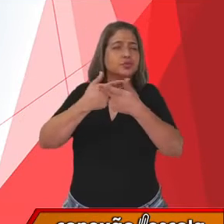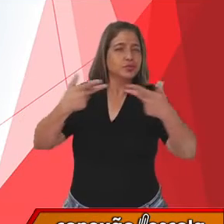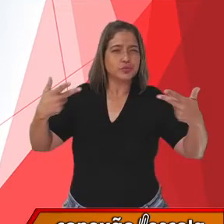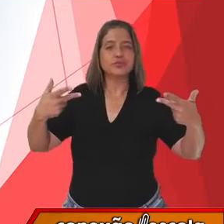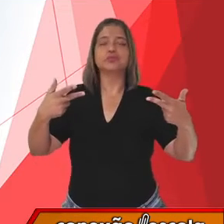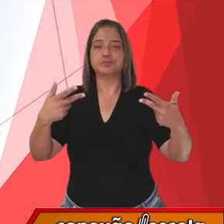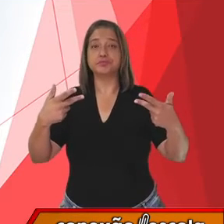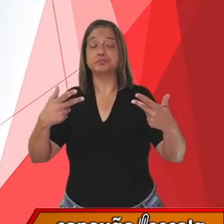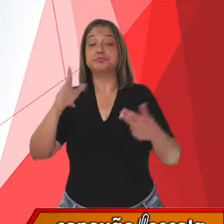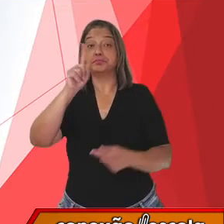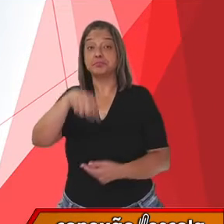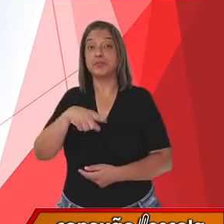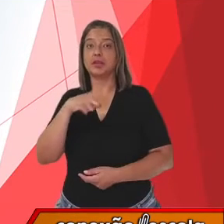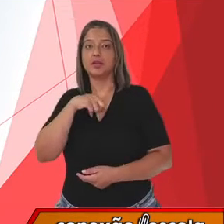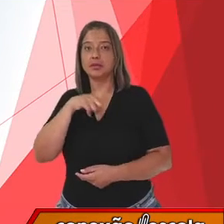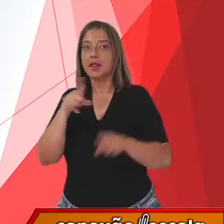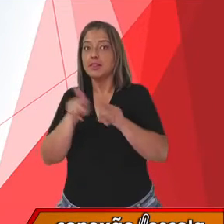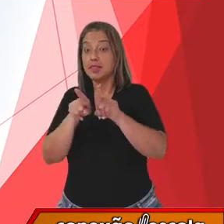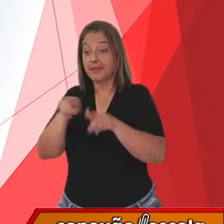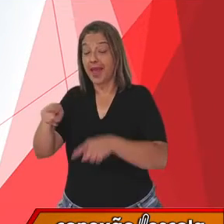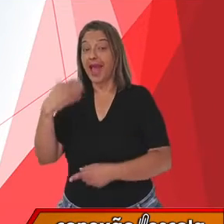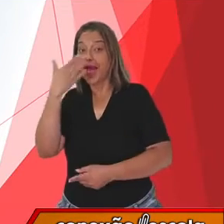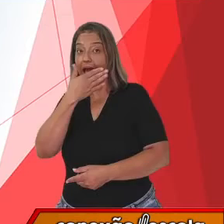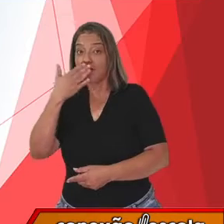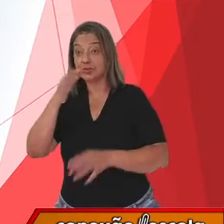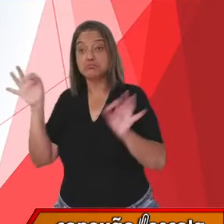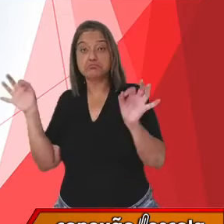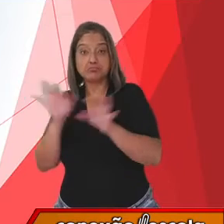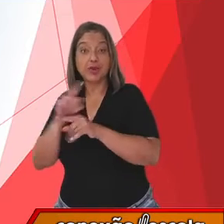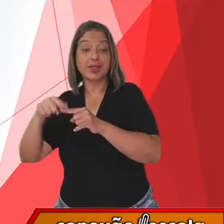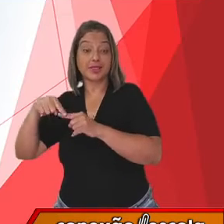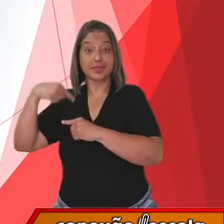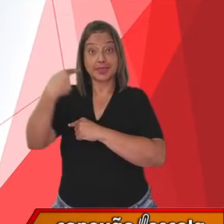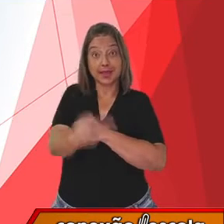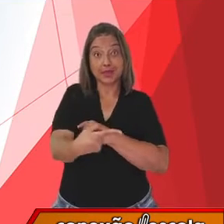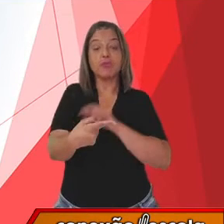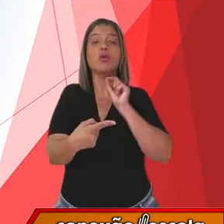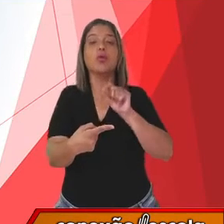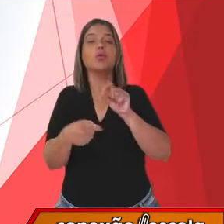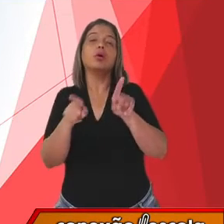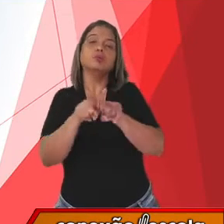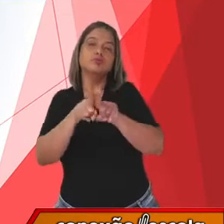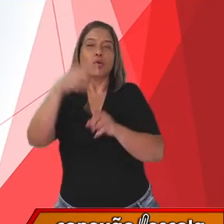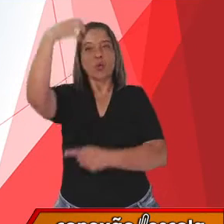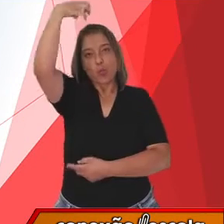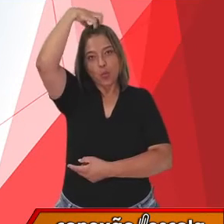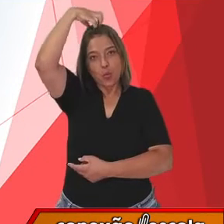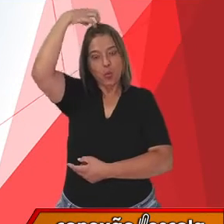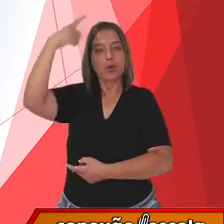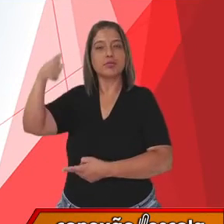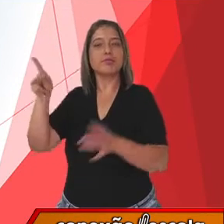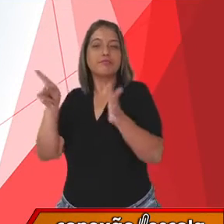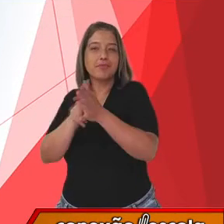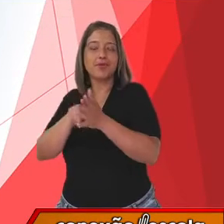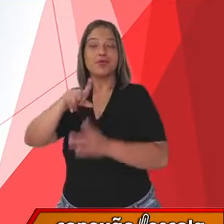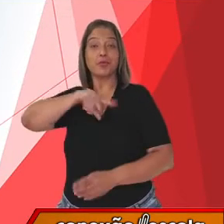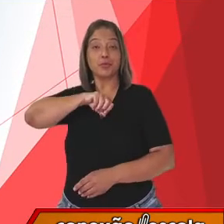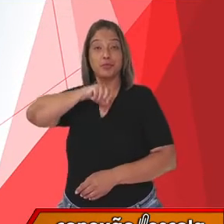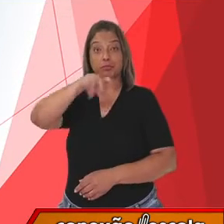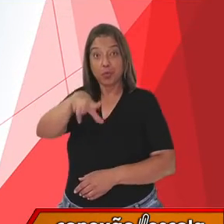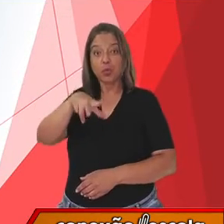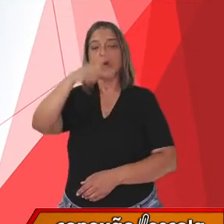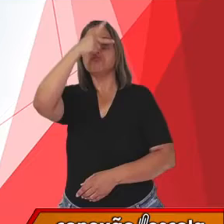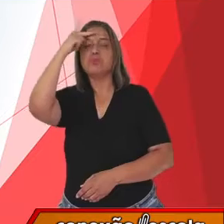para vocês, tanto a coroa portuguesa como pessoas particulares